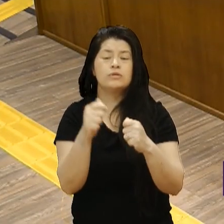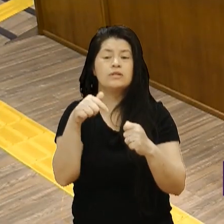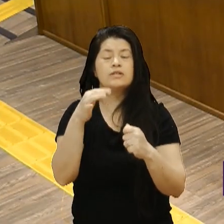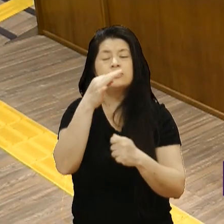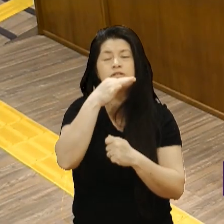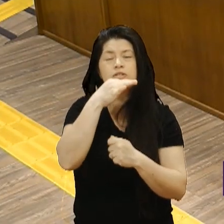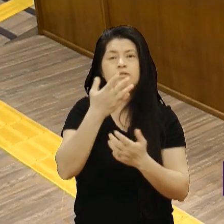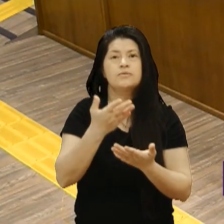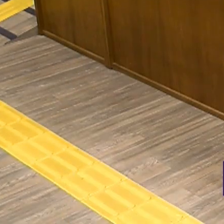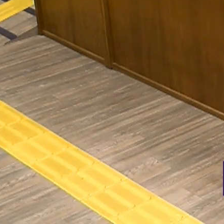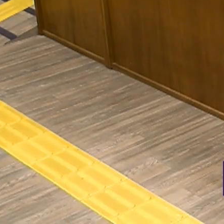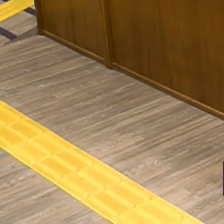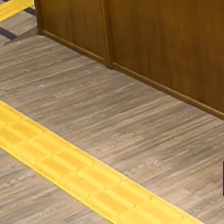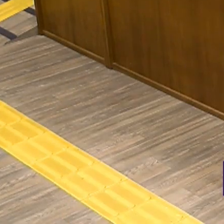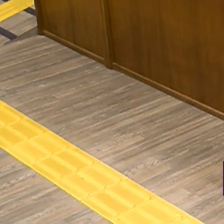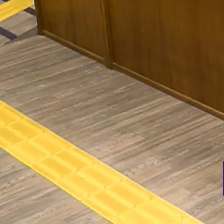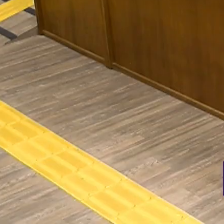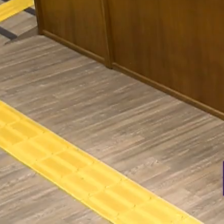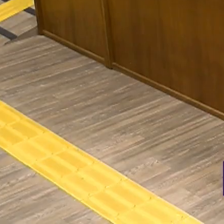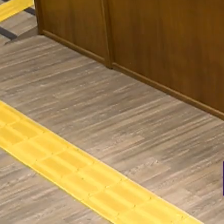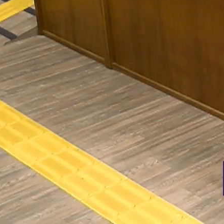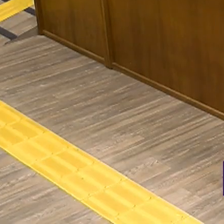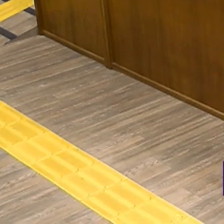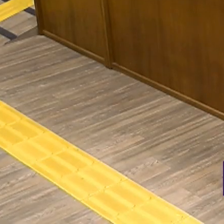do Sul.